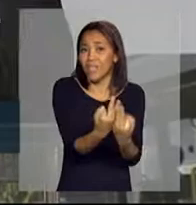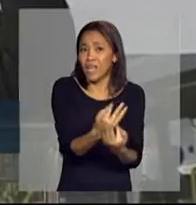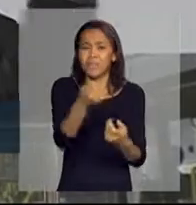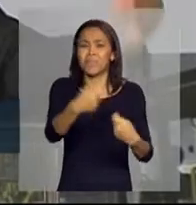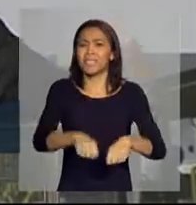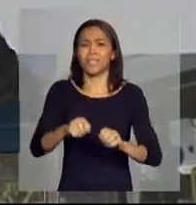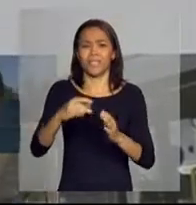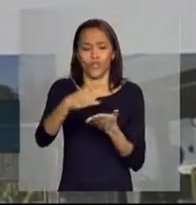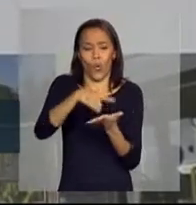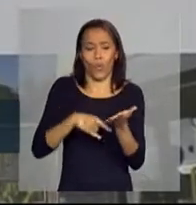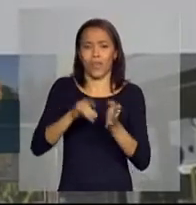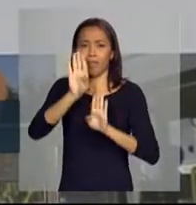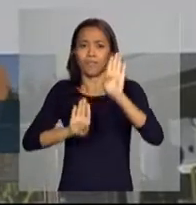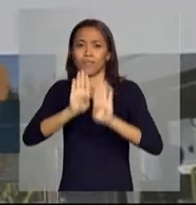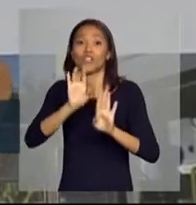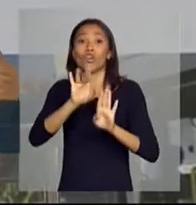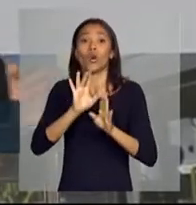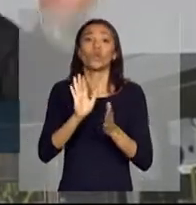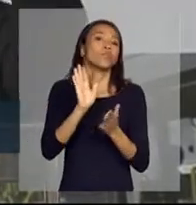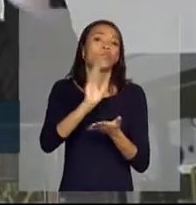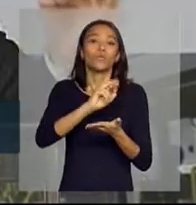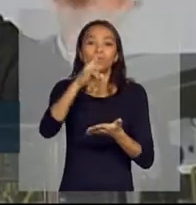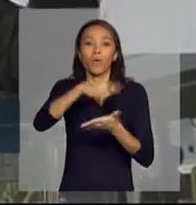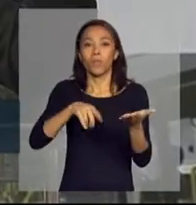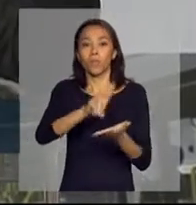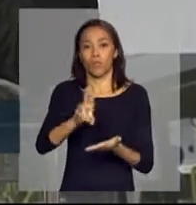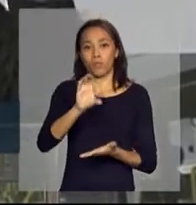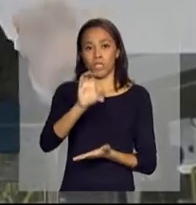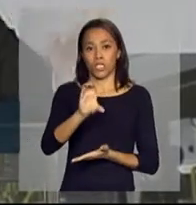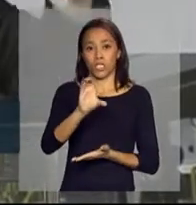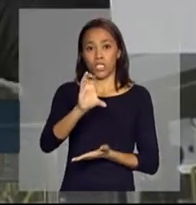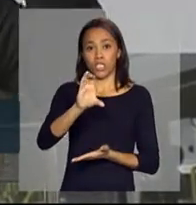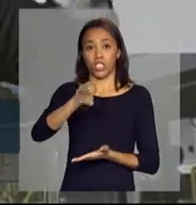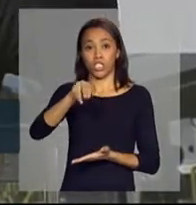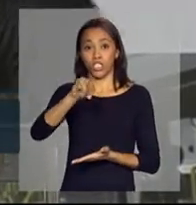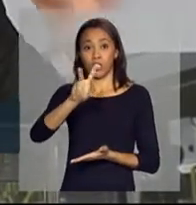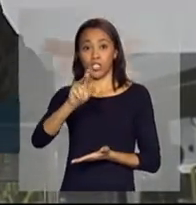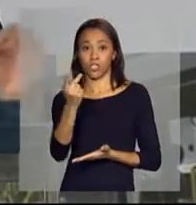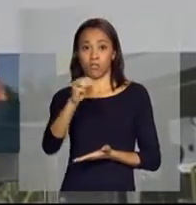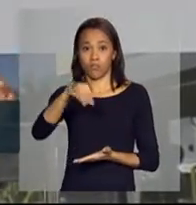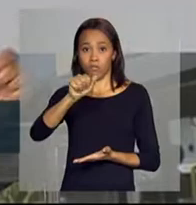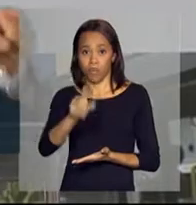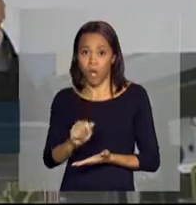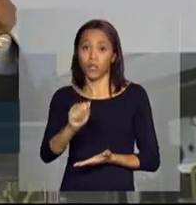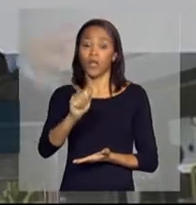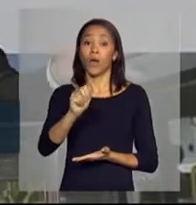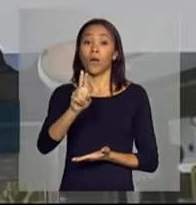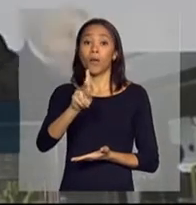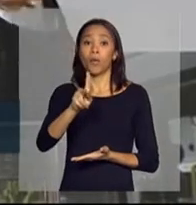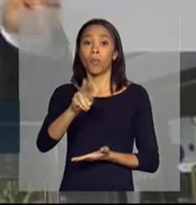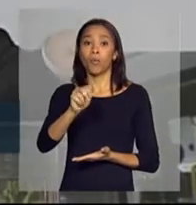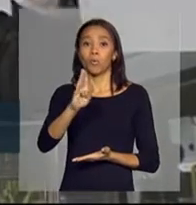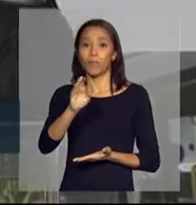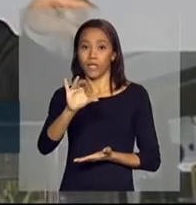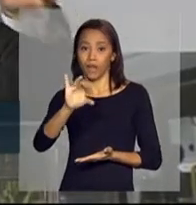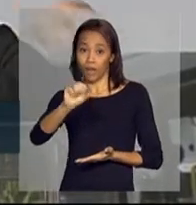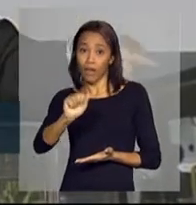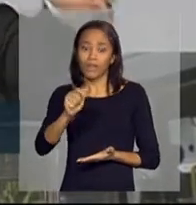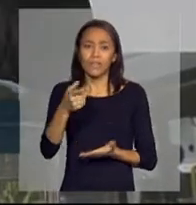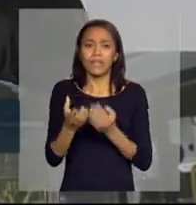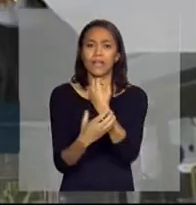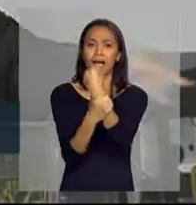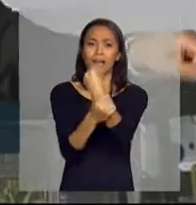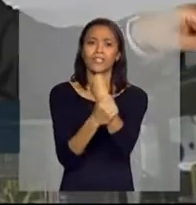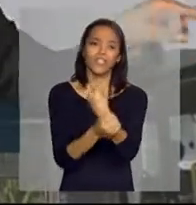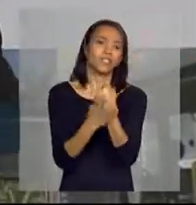licitação, mediante chamada pública, portanto, garantindo uma merenda de boa qualidade e também garantindo que aquele